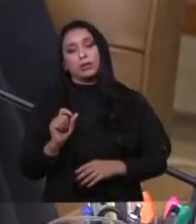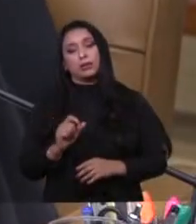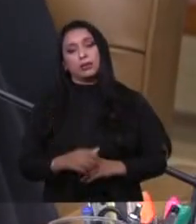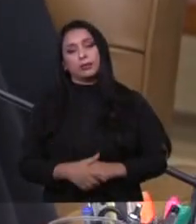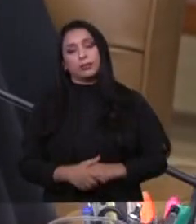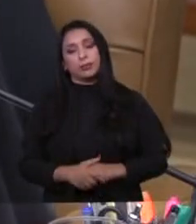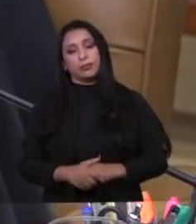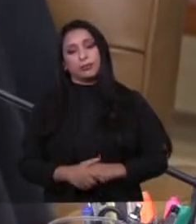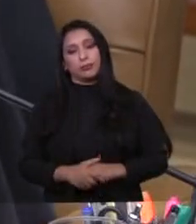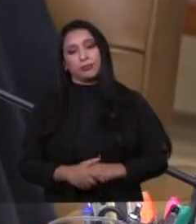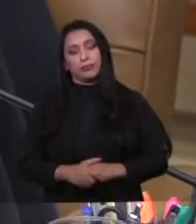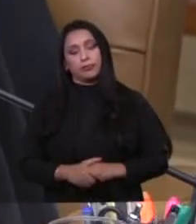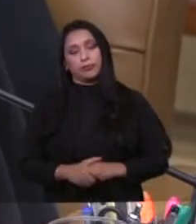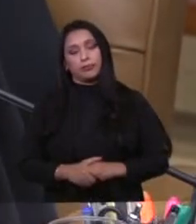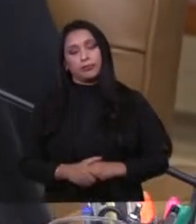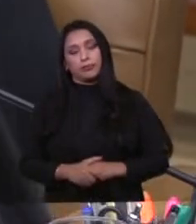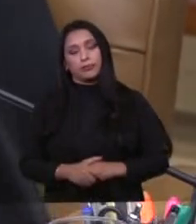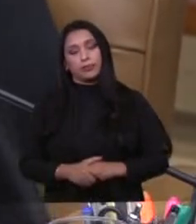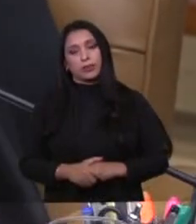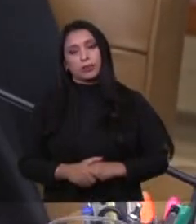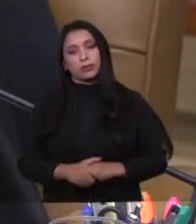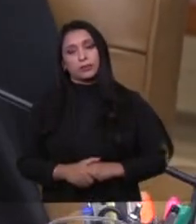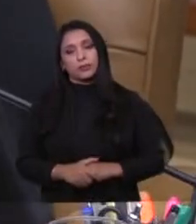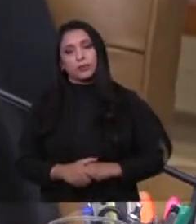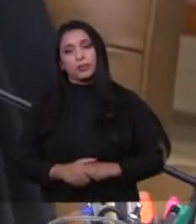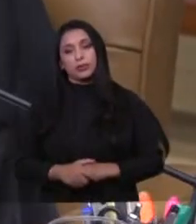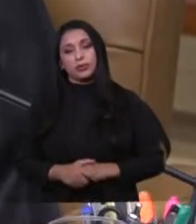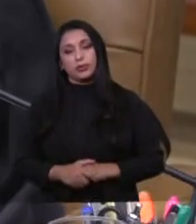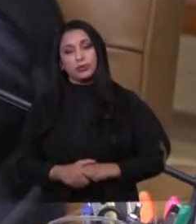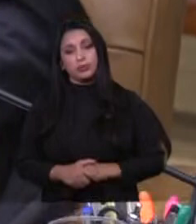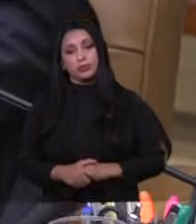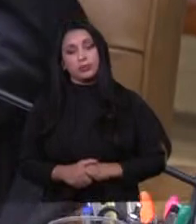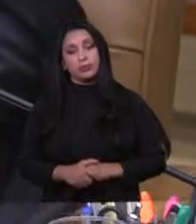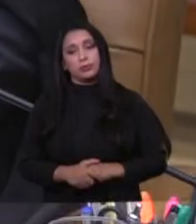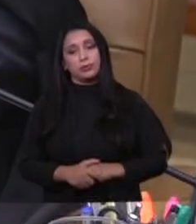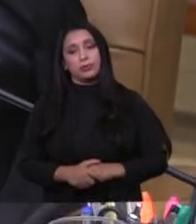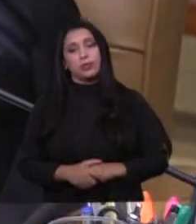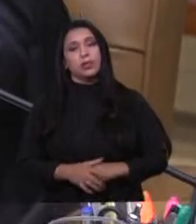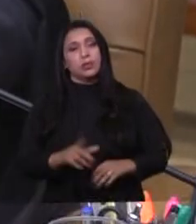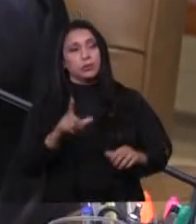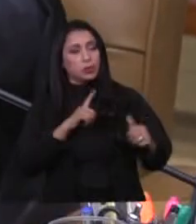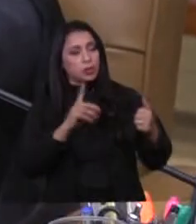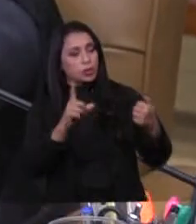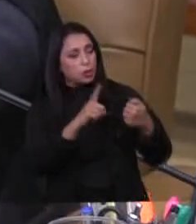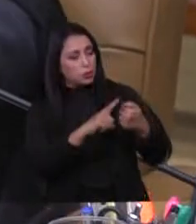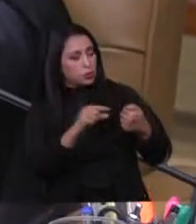caráter de também, nos termos do que diz o dispositivo,